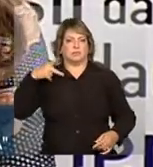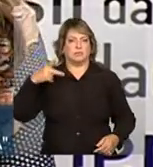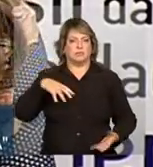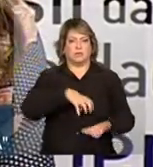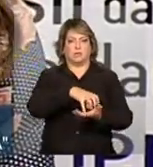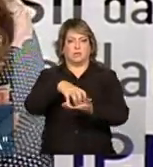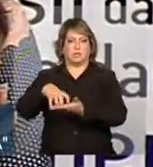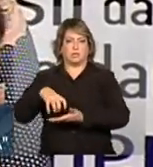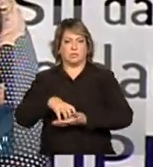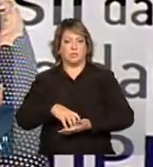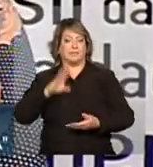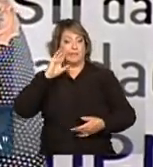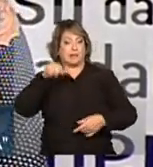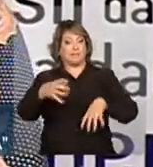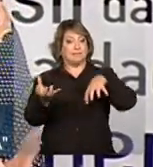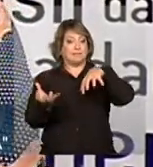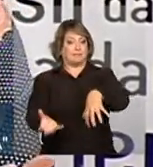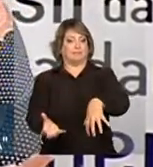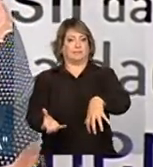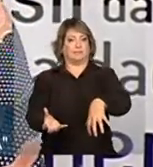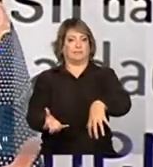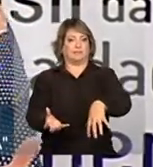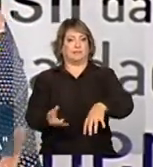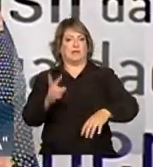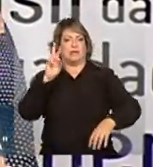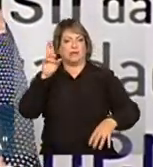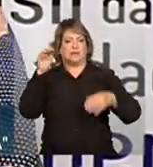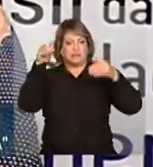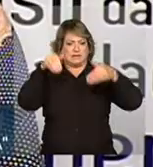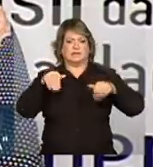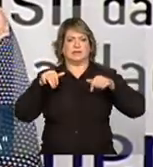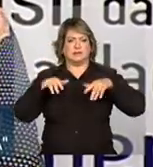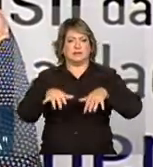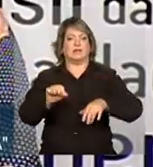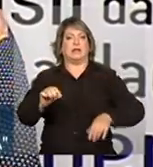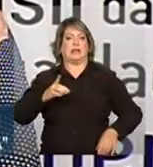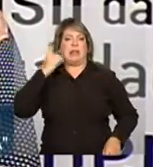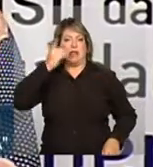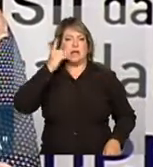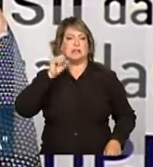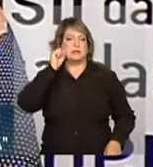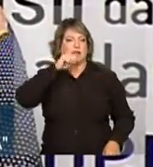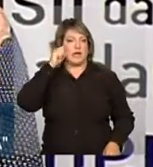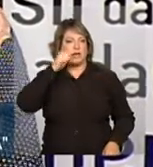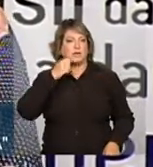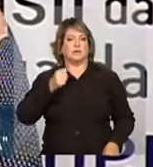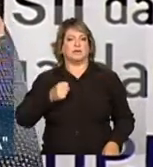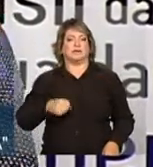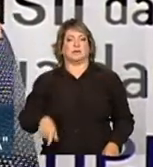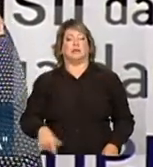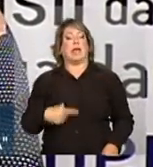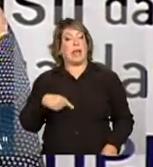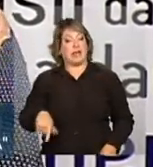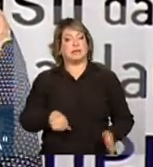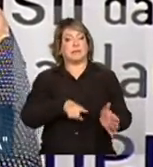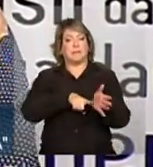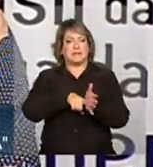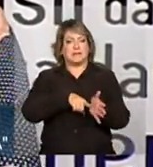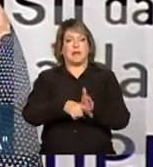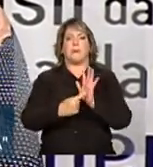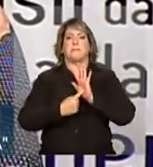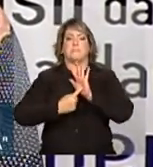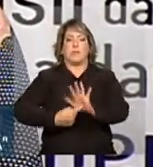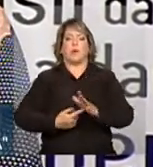principal delas o parlamento, né, a representação. Então, eu acho que a pesquisa é um forte instrumento,